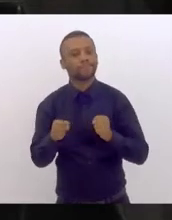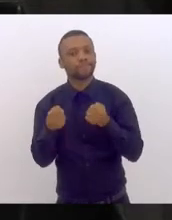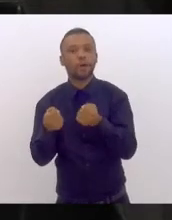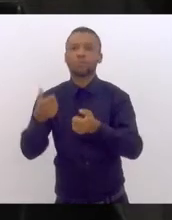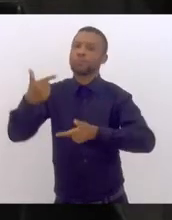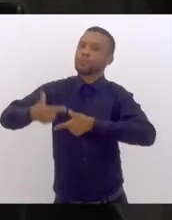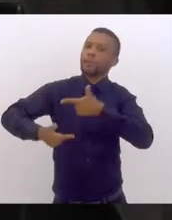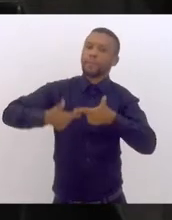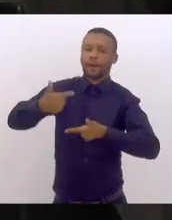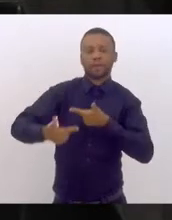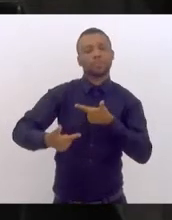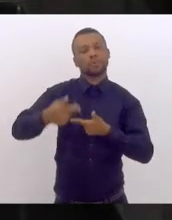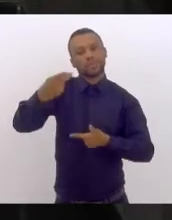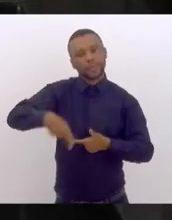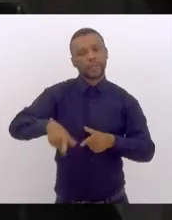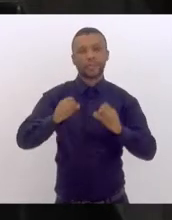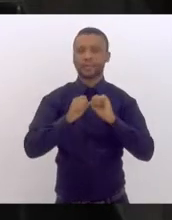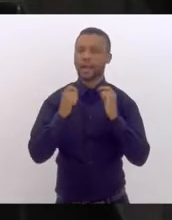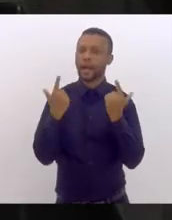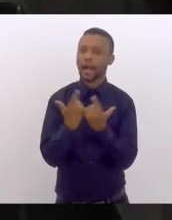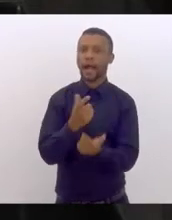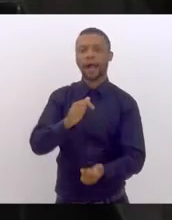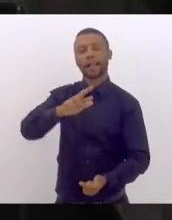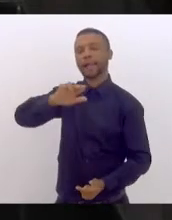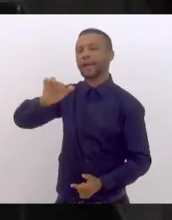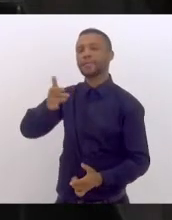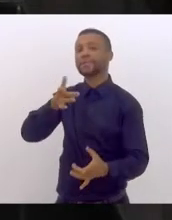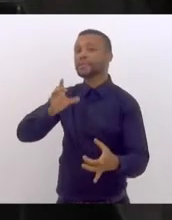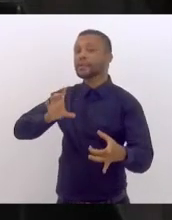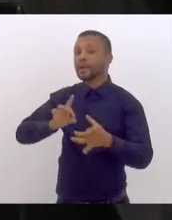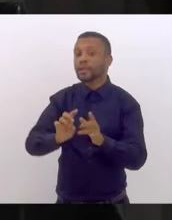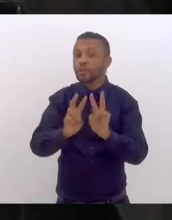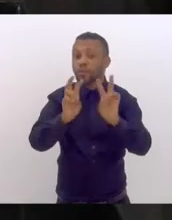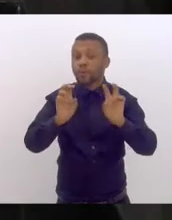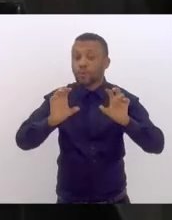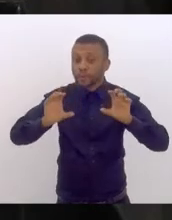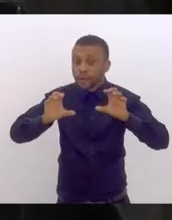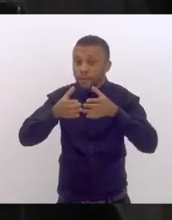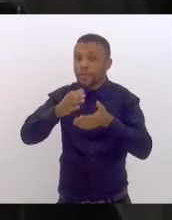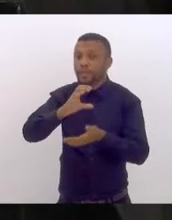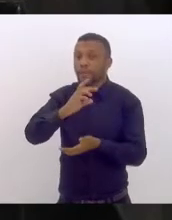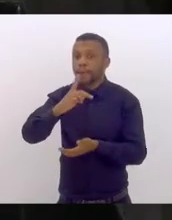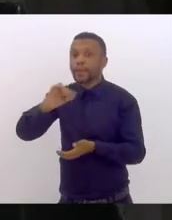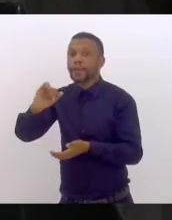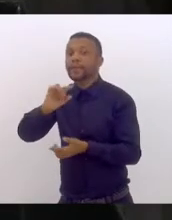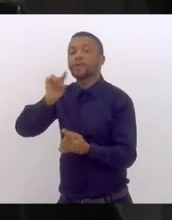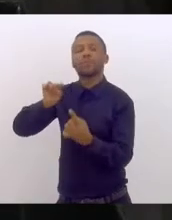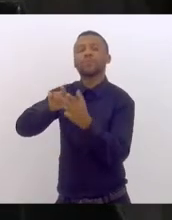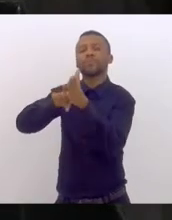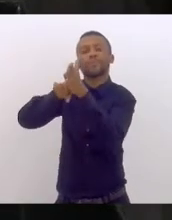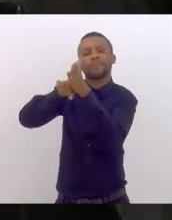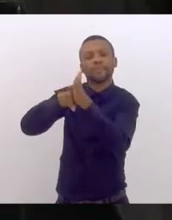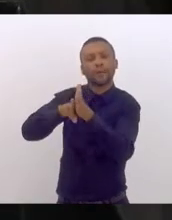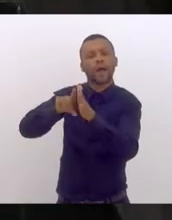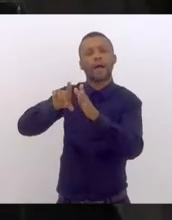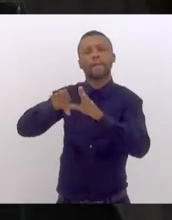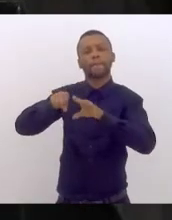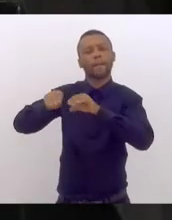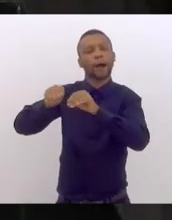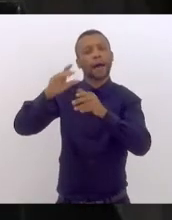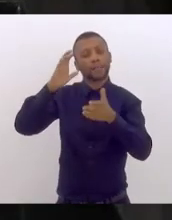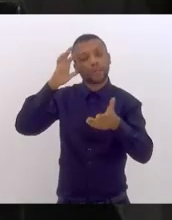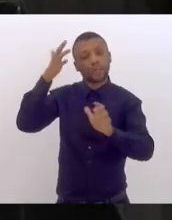Legislativa em torno desta vez da comissão parlamentar de inquérito que investiga a situação do